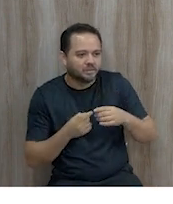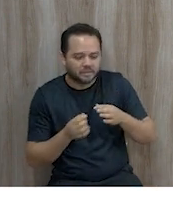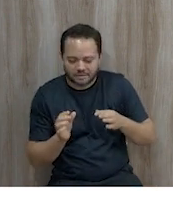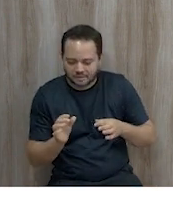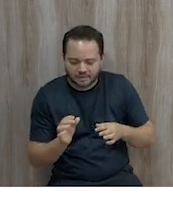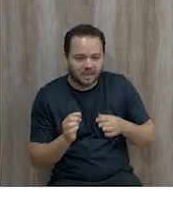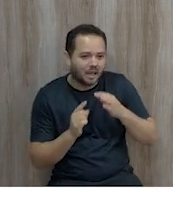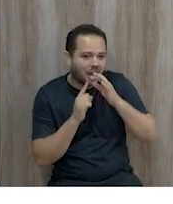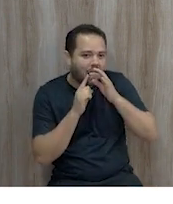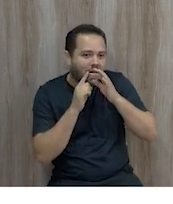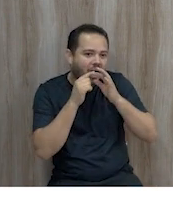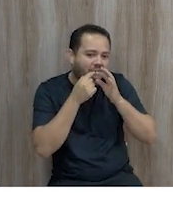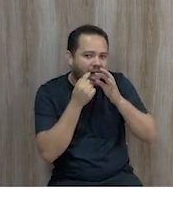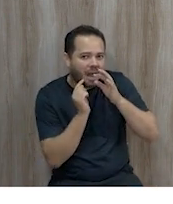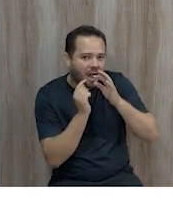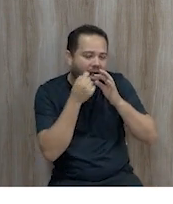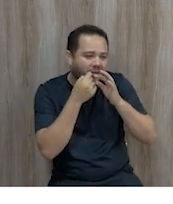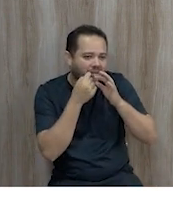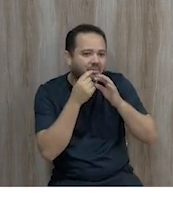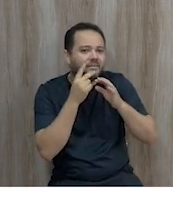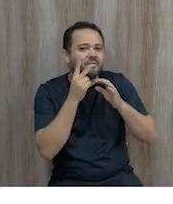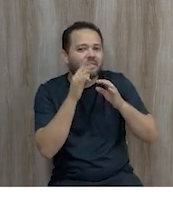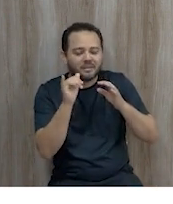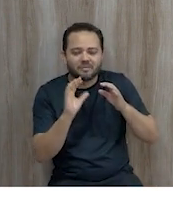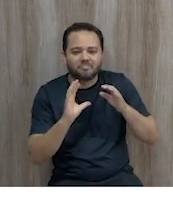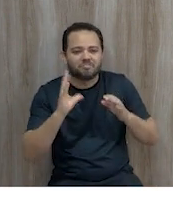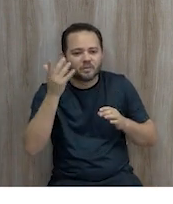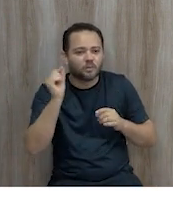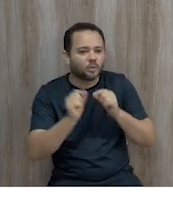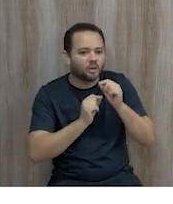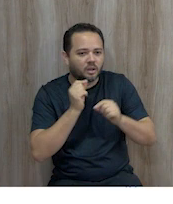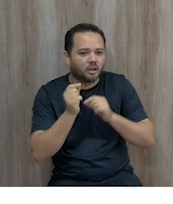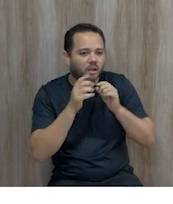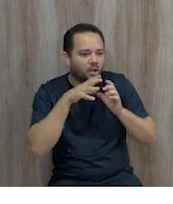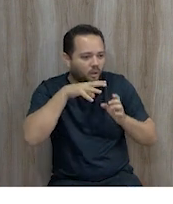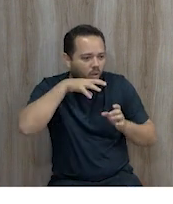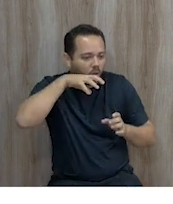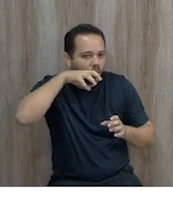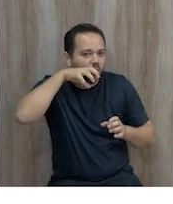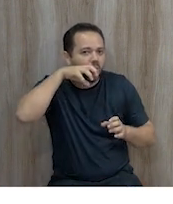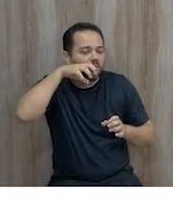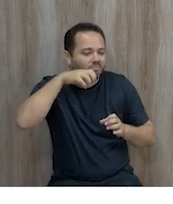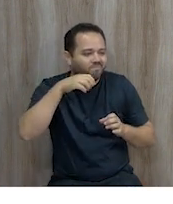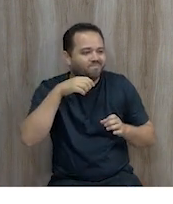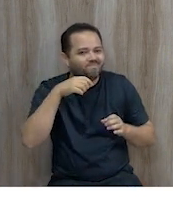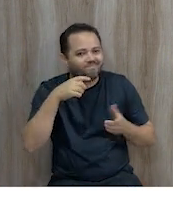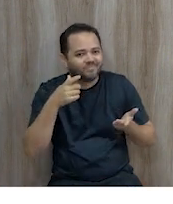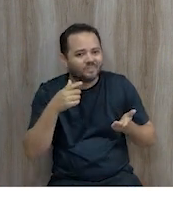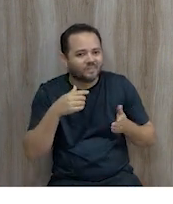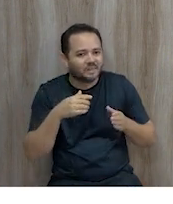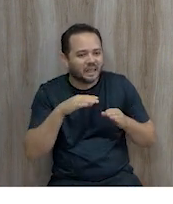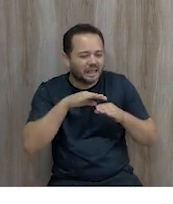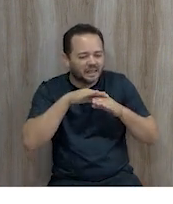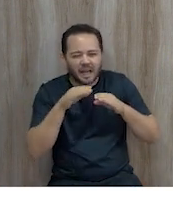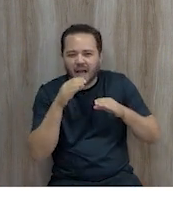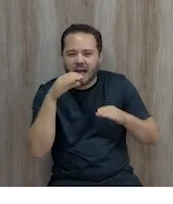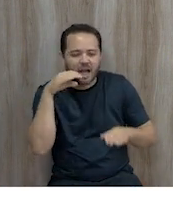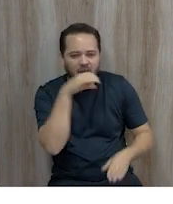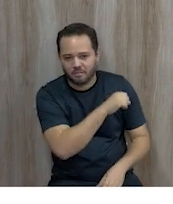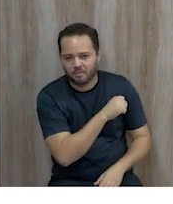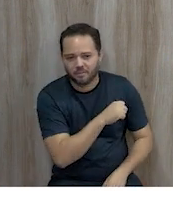aquele rebordo, ele vai fatalmente ser reabsorvido de uma forma muito